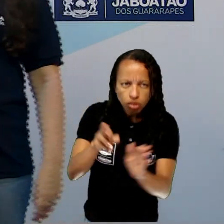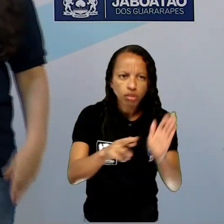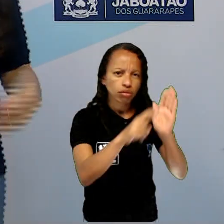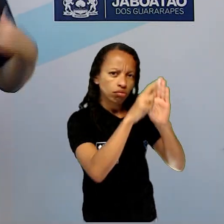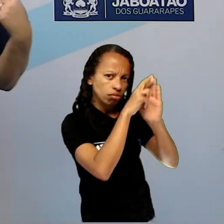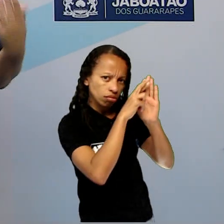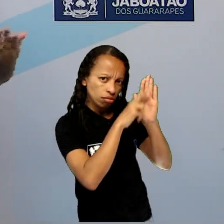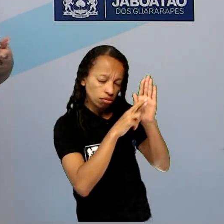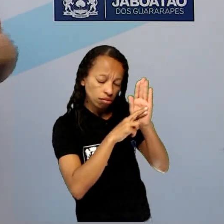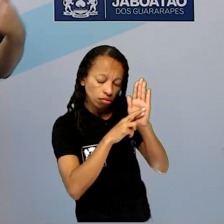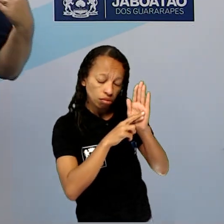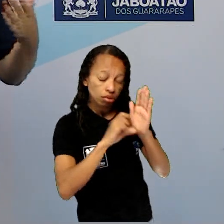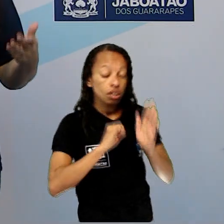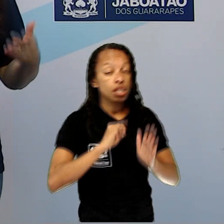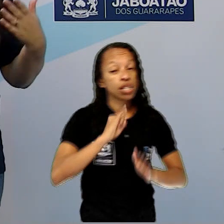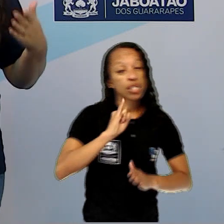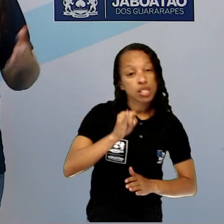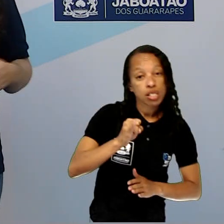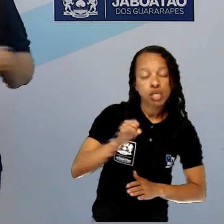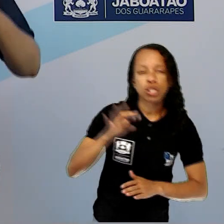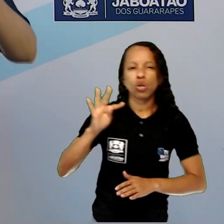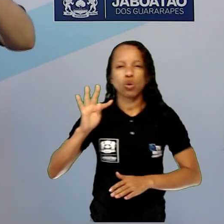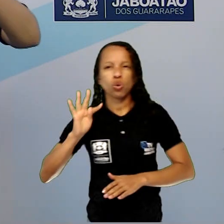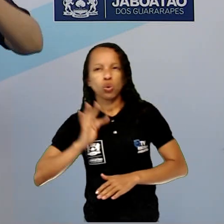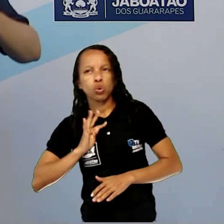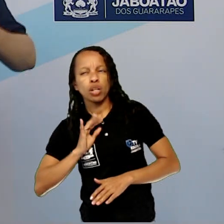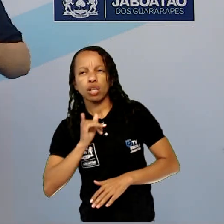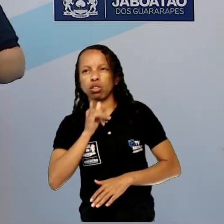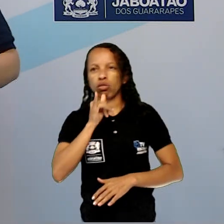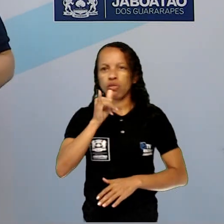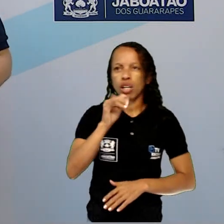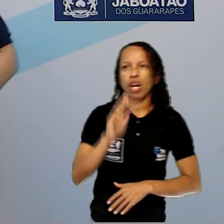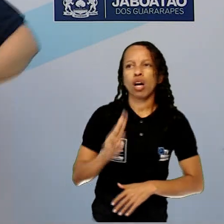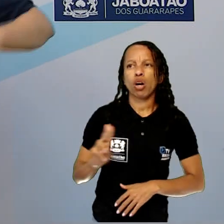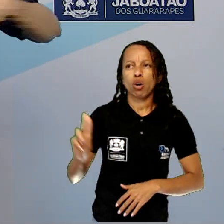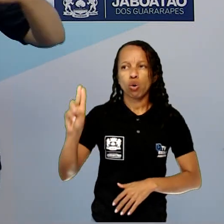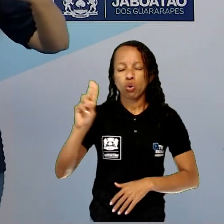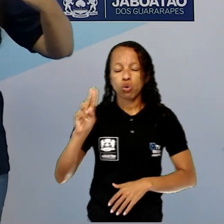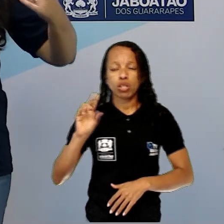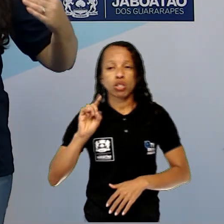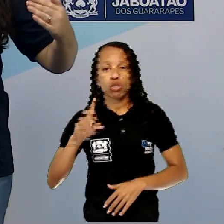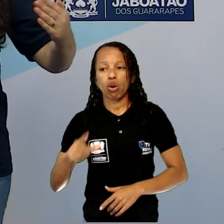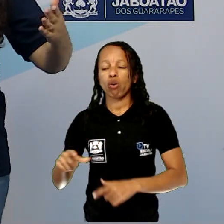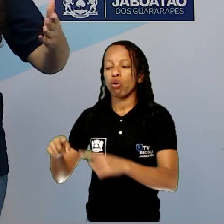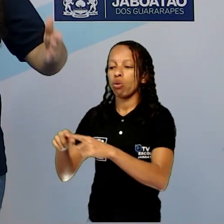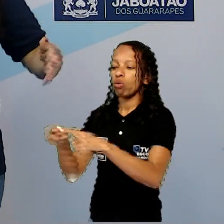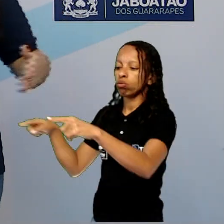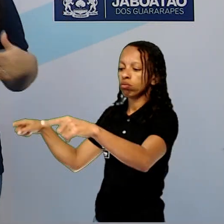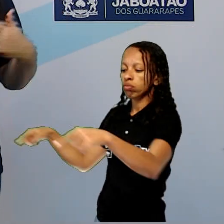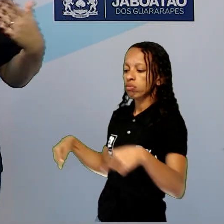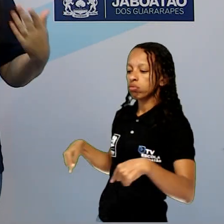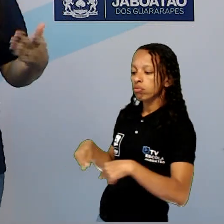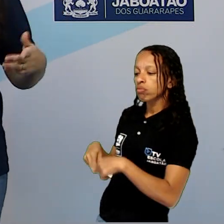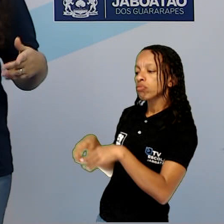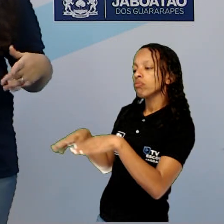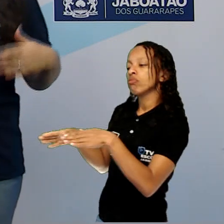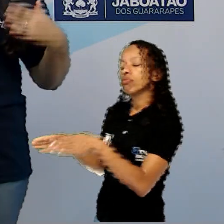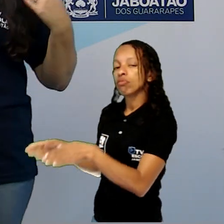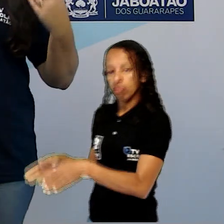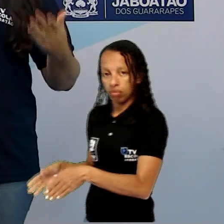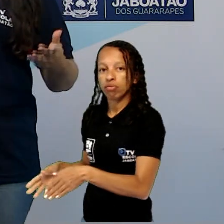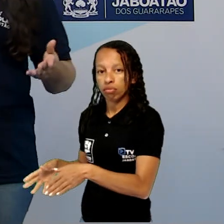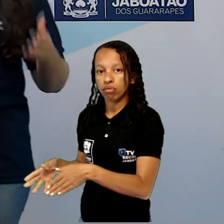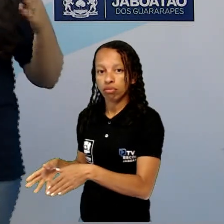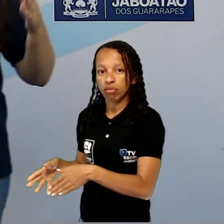seu professor, o seu técnico, disser para você usar apenas um lado do campo, usar uma roupa que seja